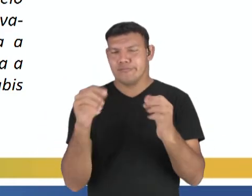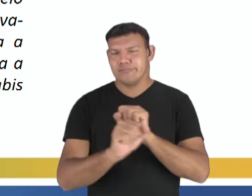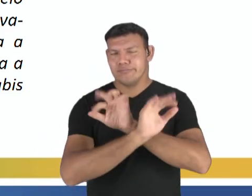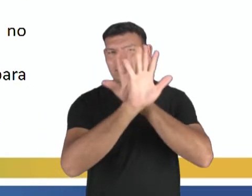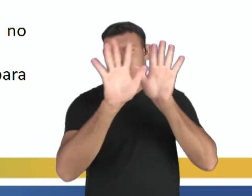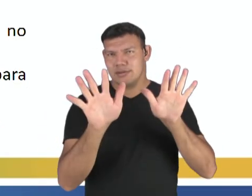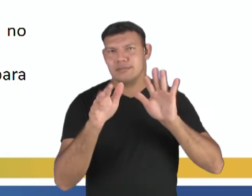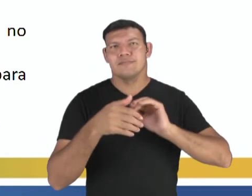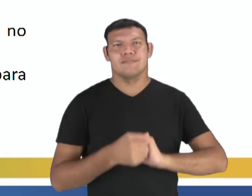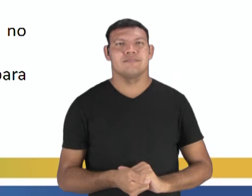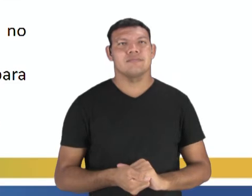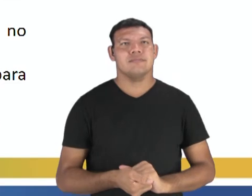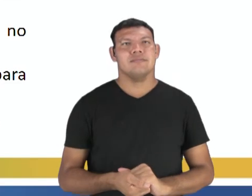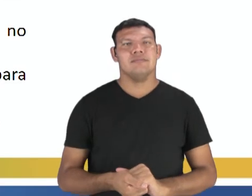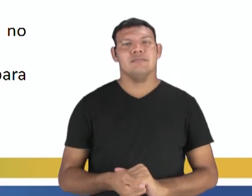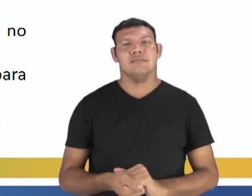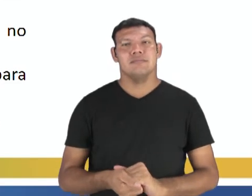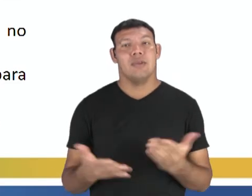direta.